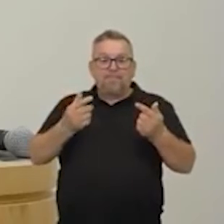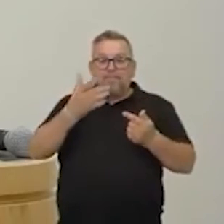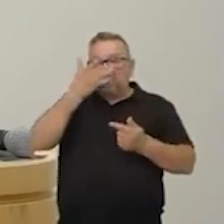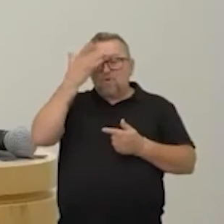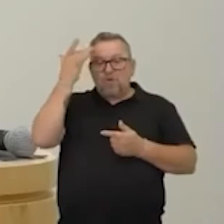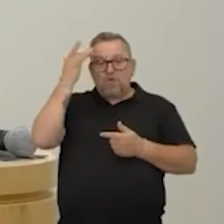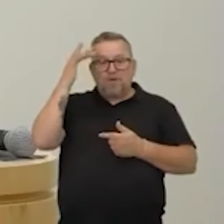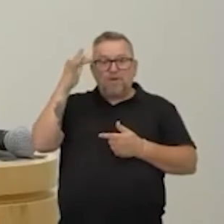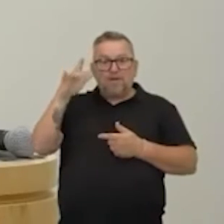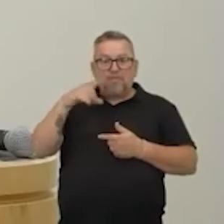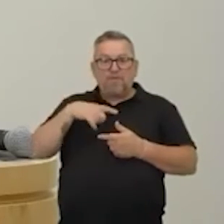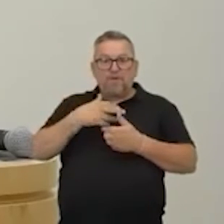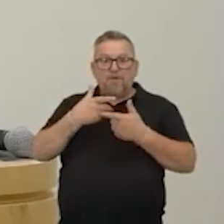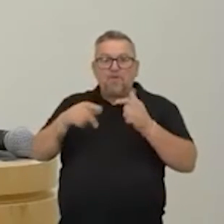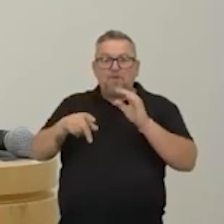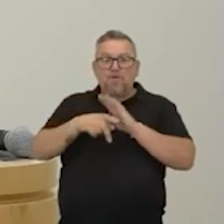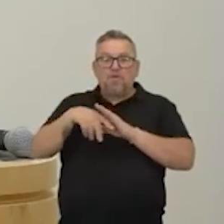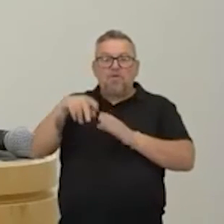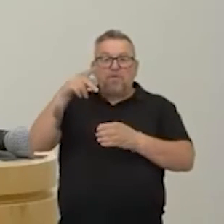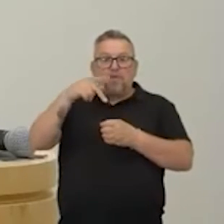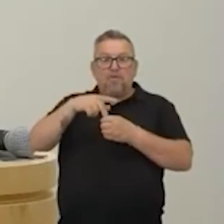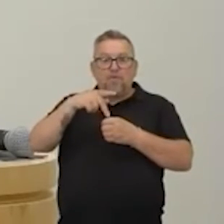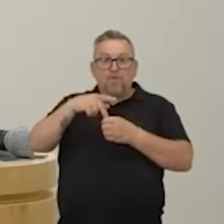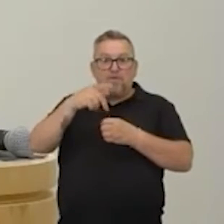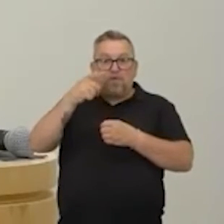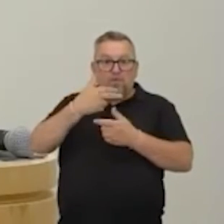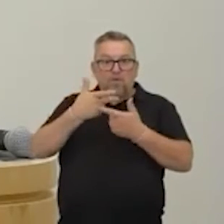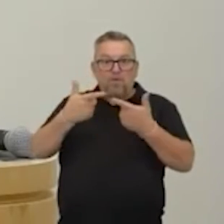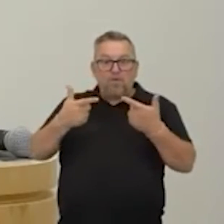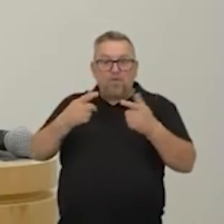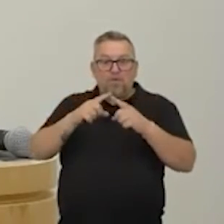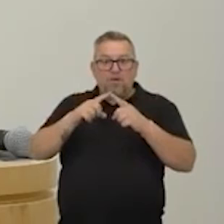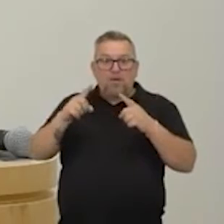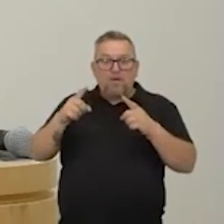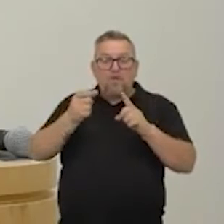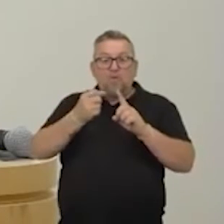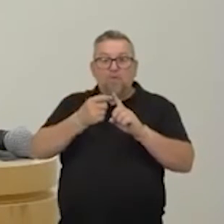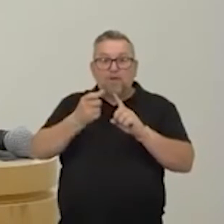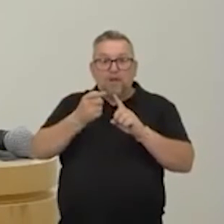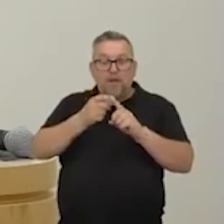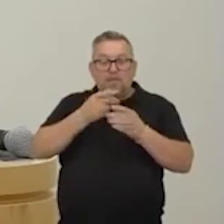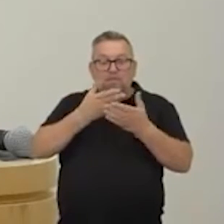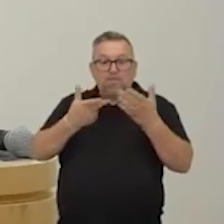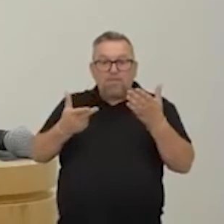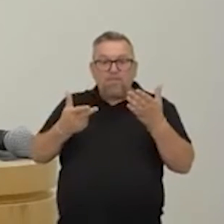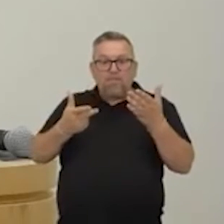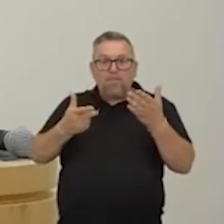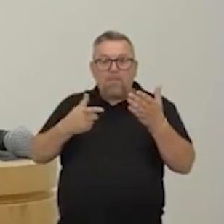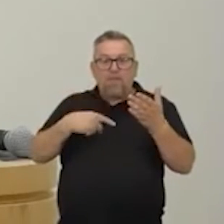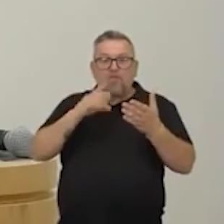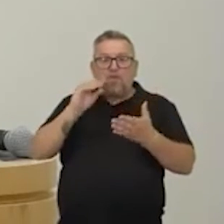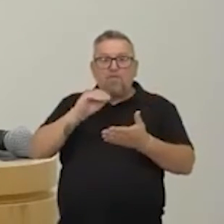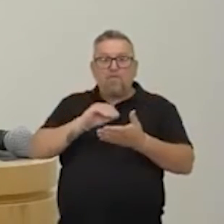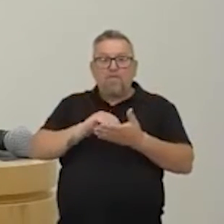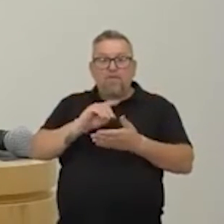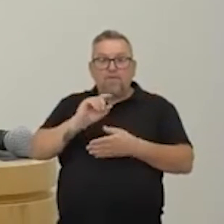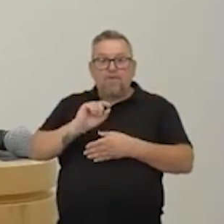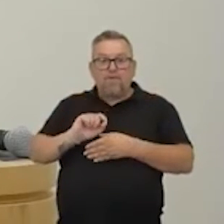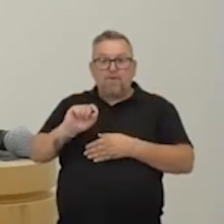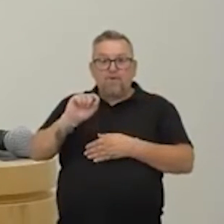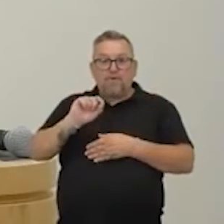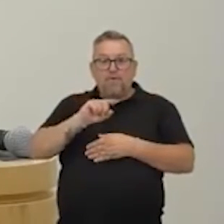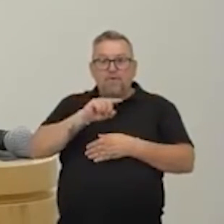ideia dessa coisa de petróleo, de outras riquezas. E os minérios que hoje a gente, inclusive, sofre falta aí e tal, que é